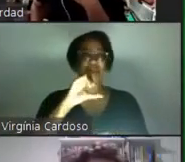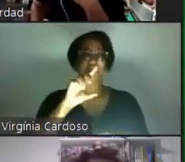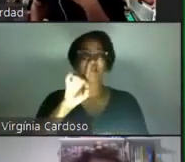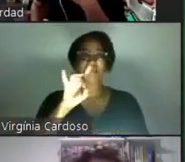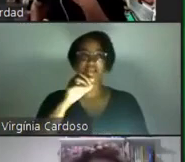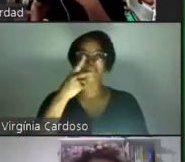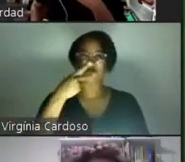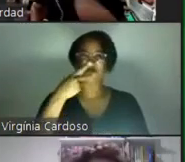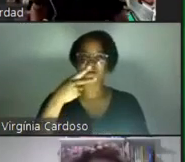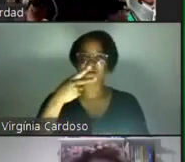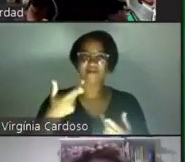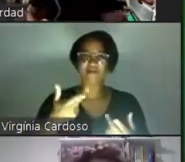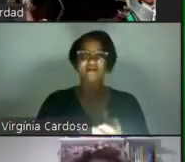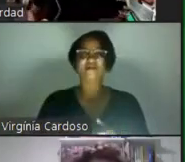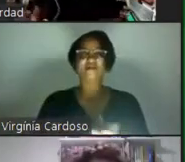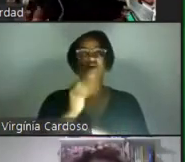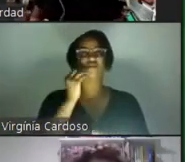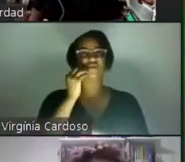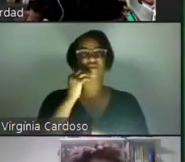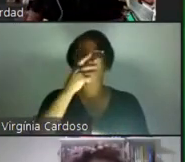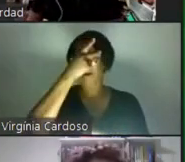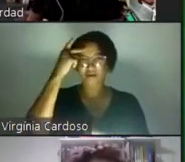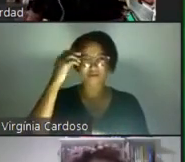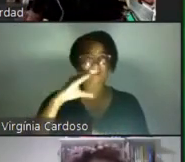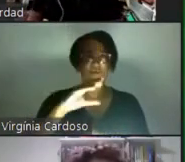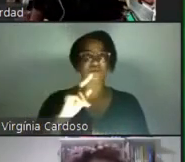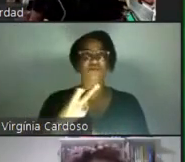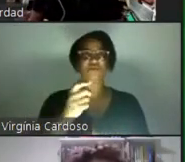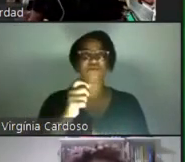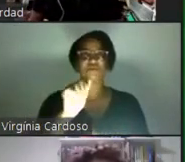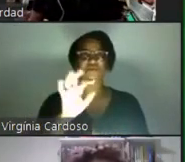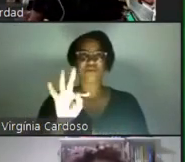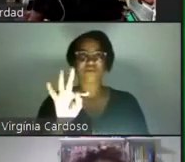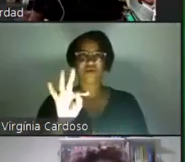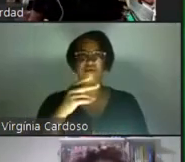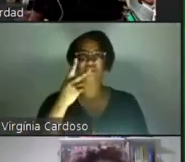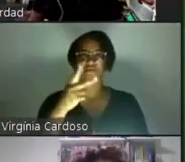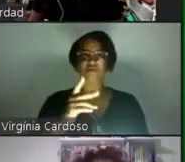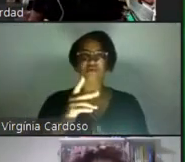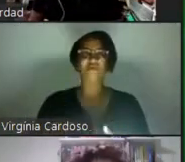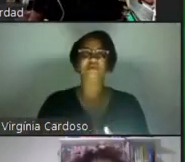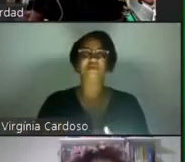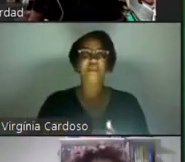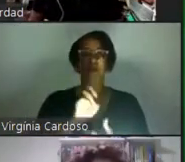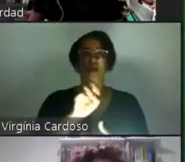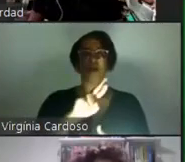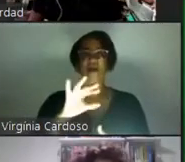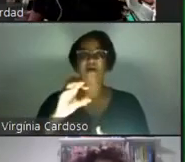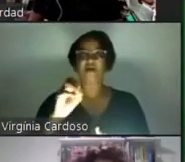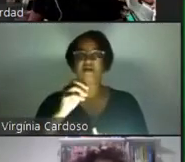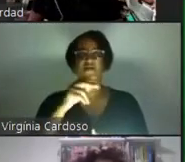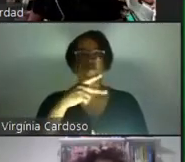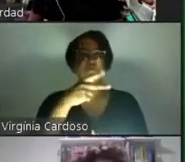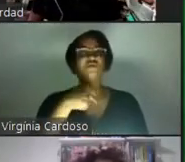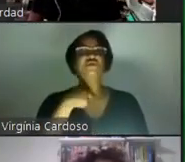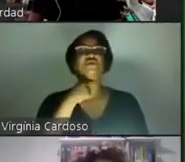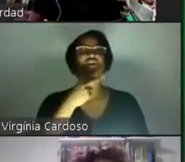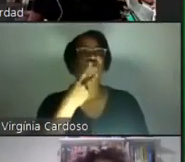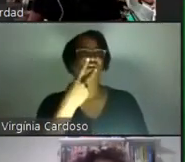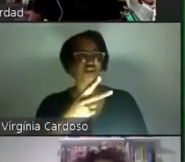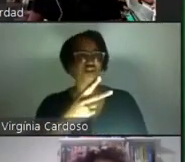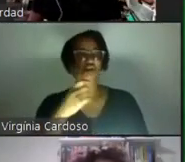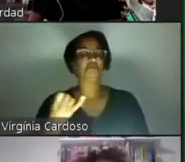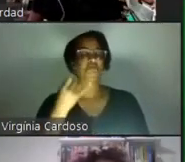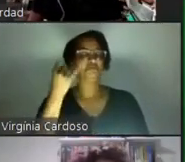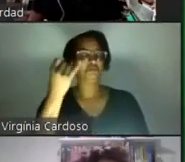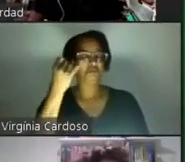acompanhando também aqui as pessoas que estão no chat. Aí, Érica, Coque Ribeiro disse que a voz de Cida é uma voz necessária. Importante nesse